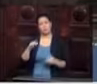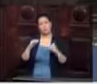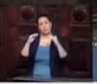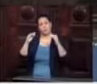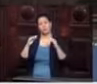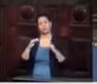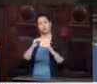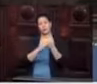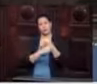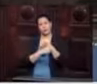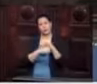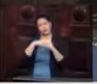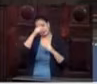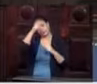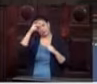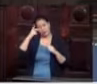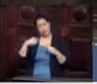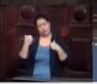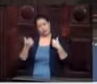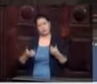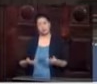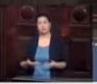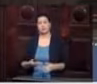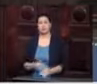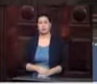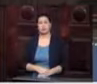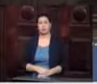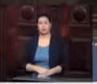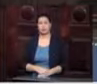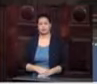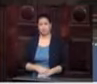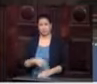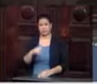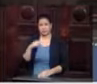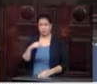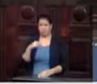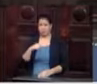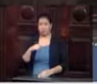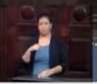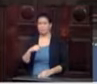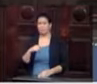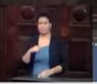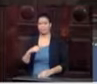pública. Dizer: este modelo faliu.